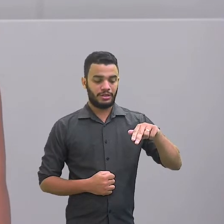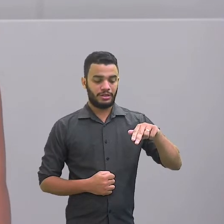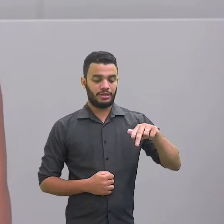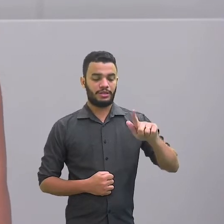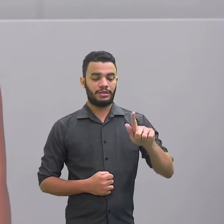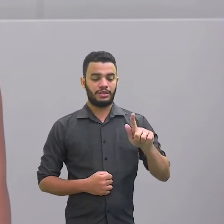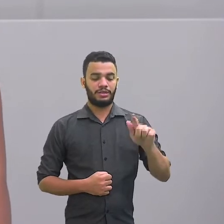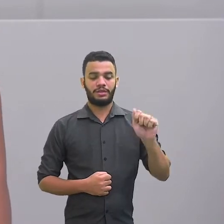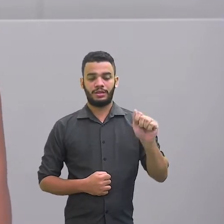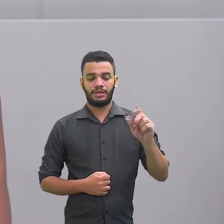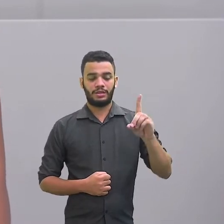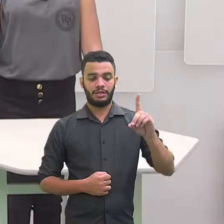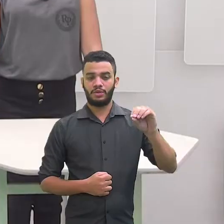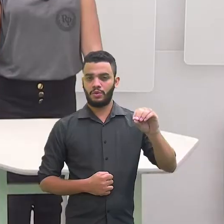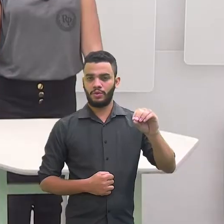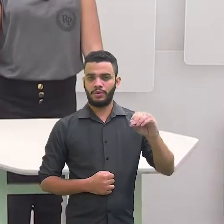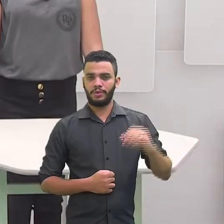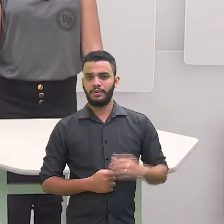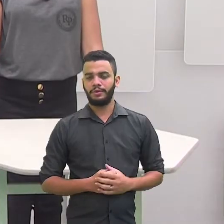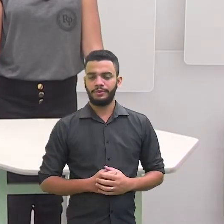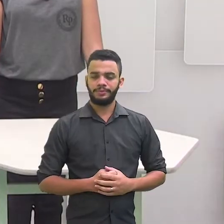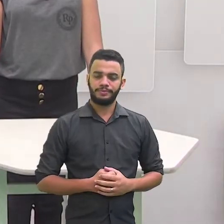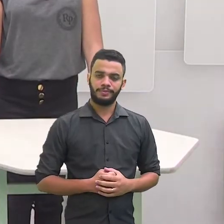G-A-D-O, zangado.